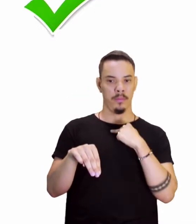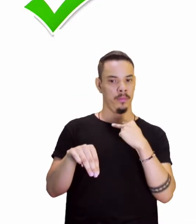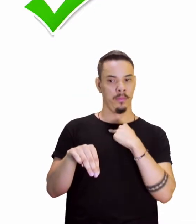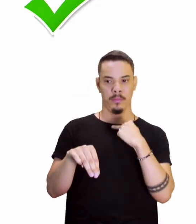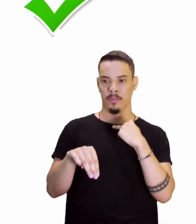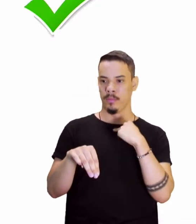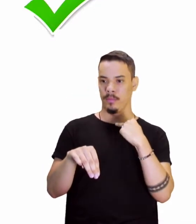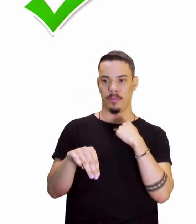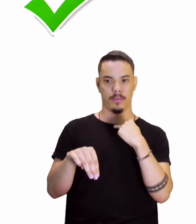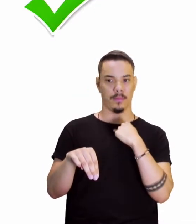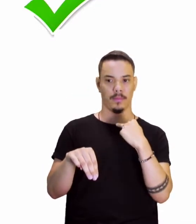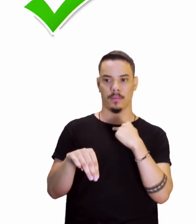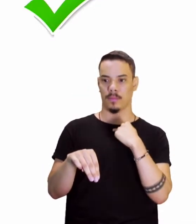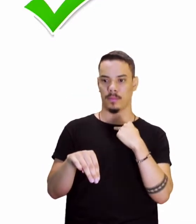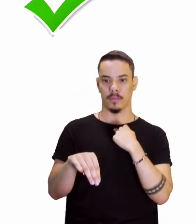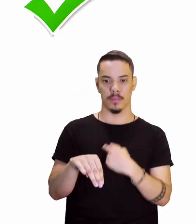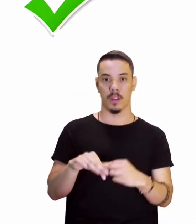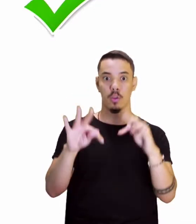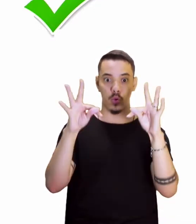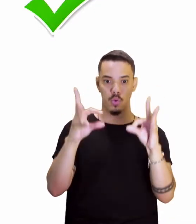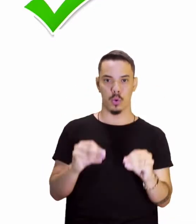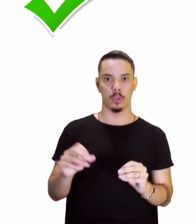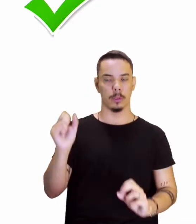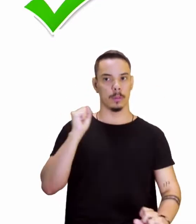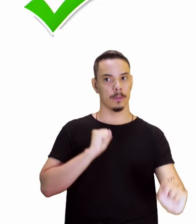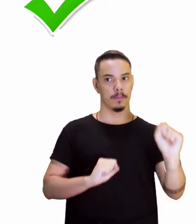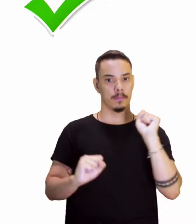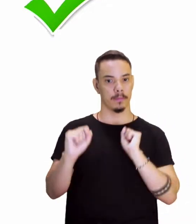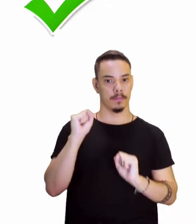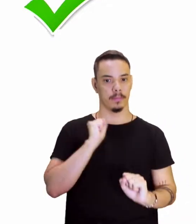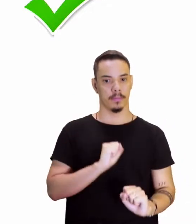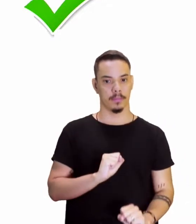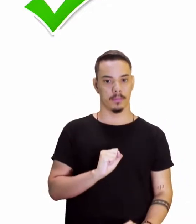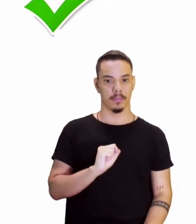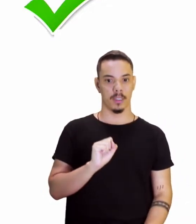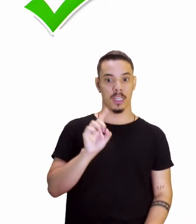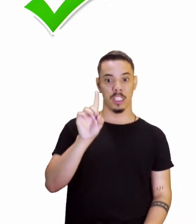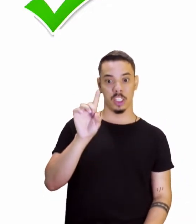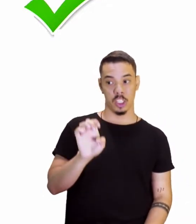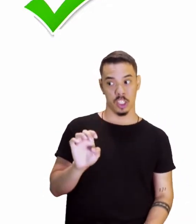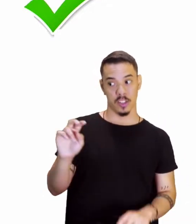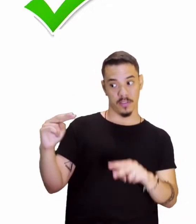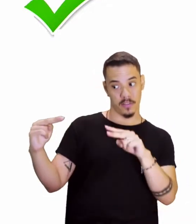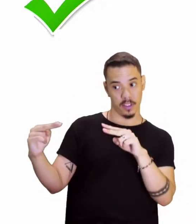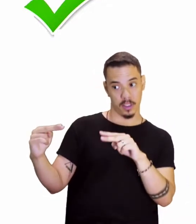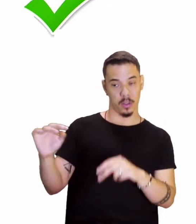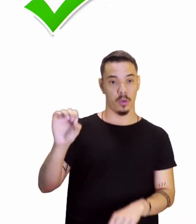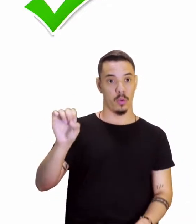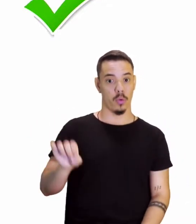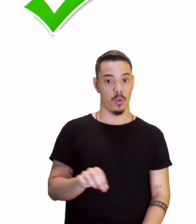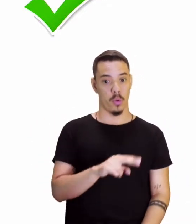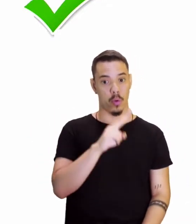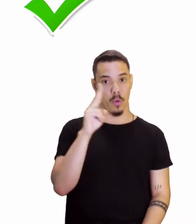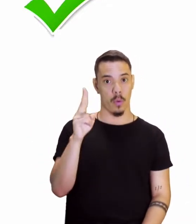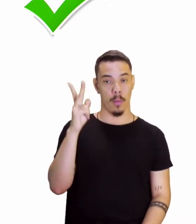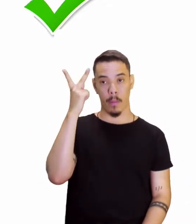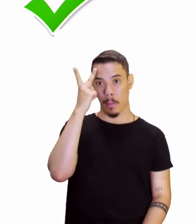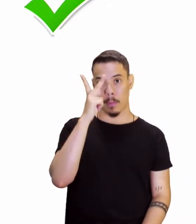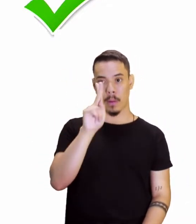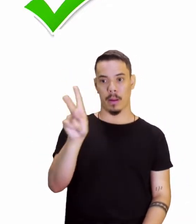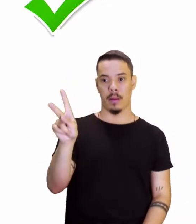posso escrever assim, ó. Todos estavam ansiosos de vê-lo ou todos estavam